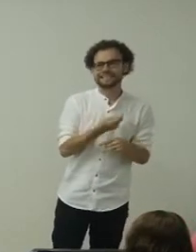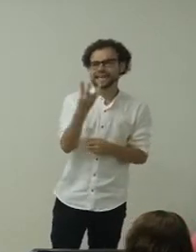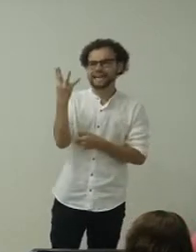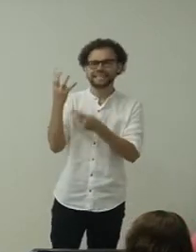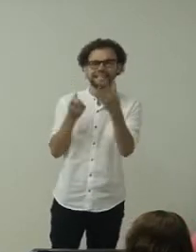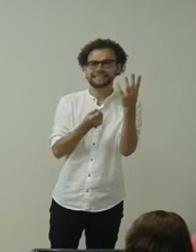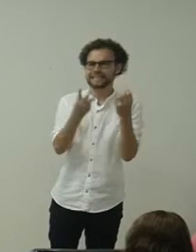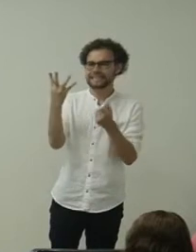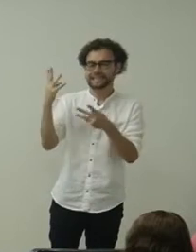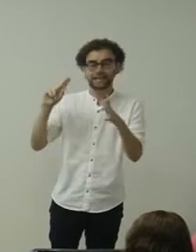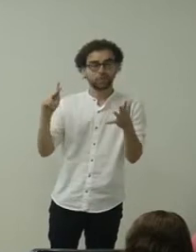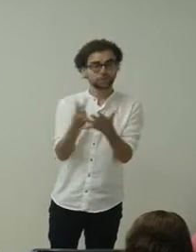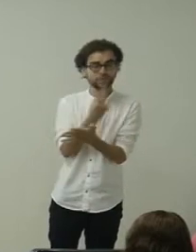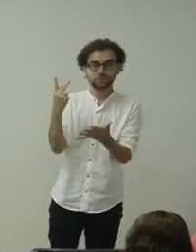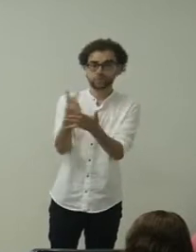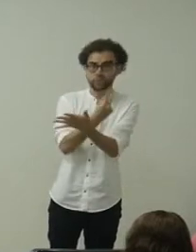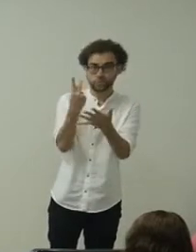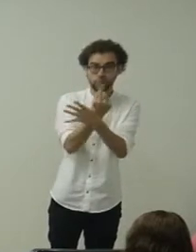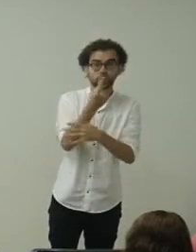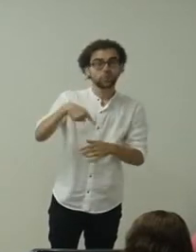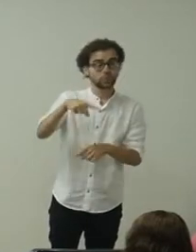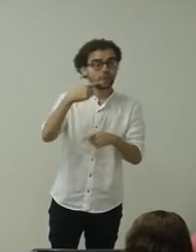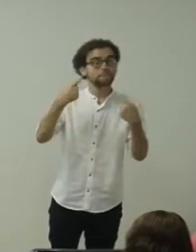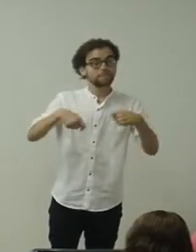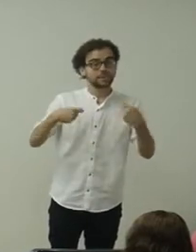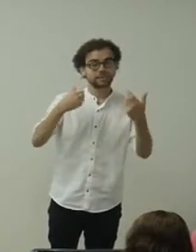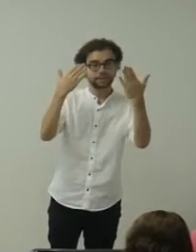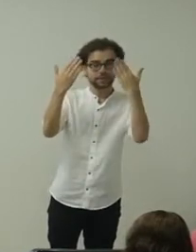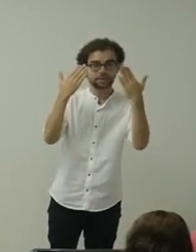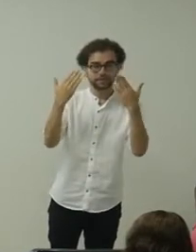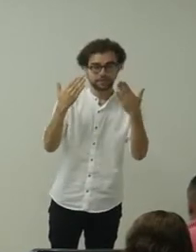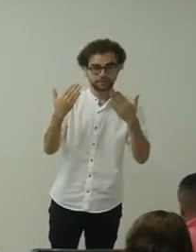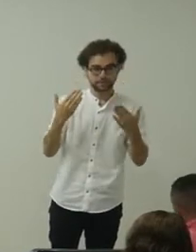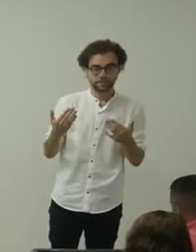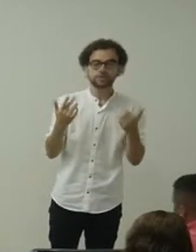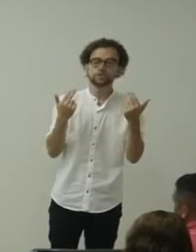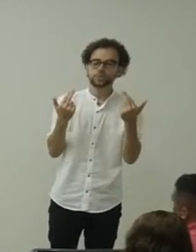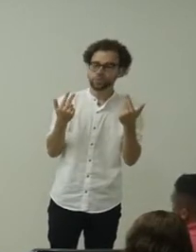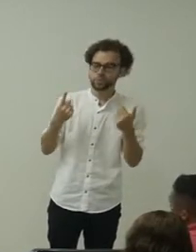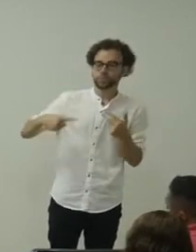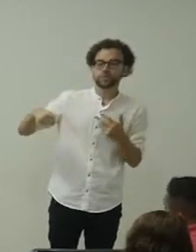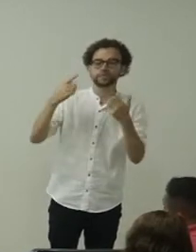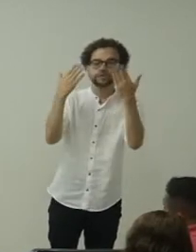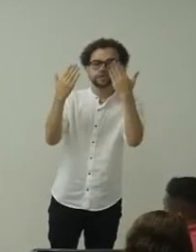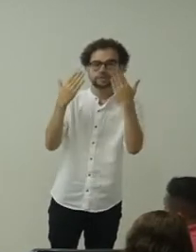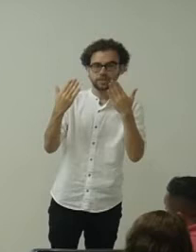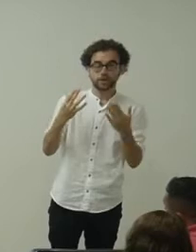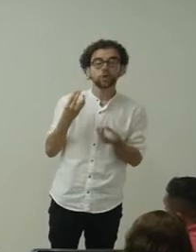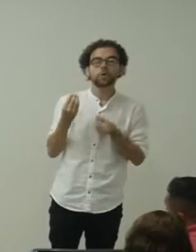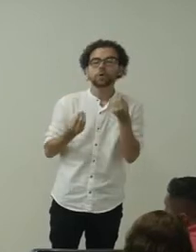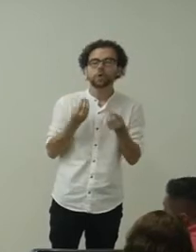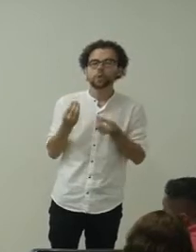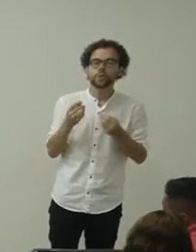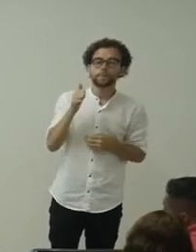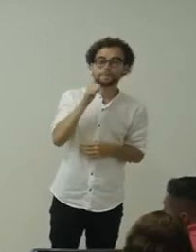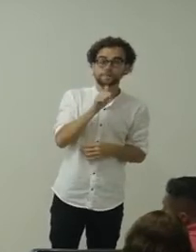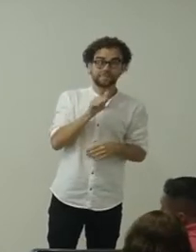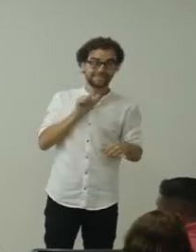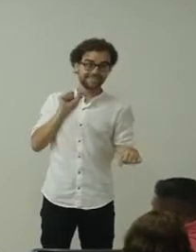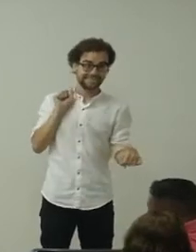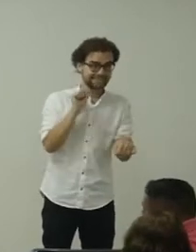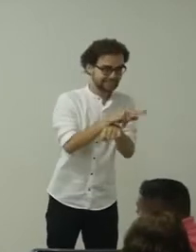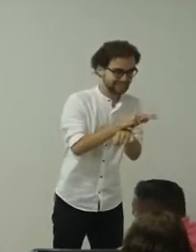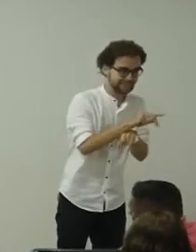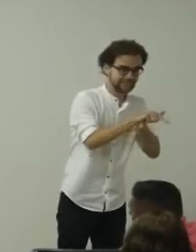casos. Então, a gente também tem que analisar um pouco isso. Assim como a gente está analisando como a mulher entra no mercado